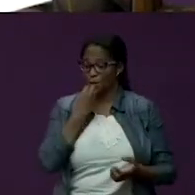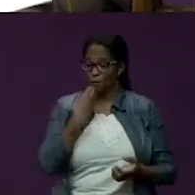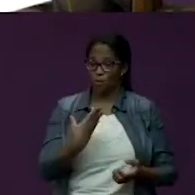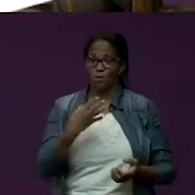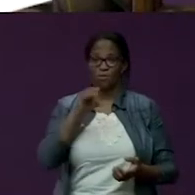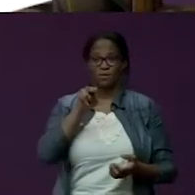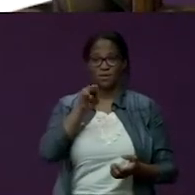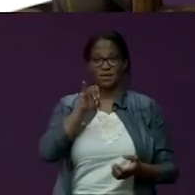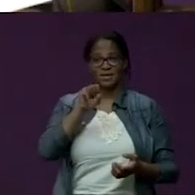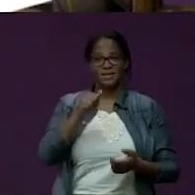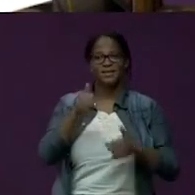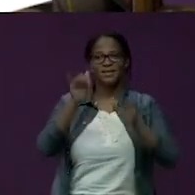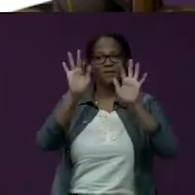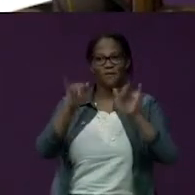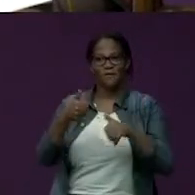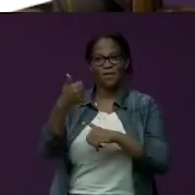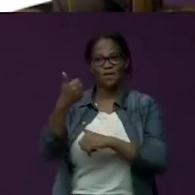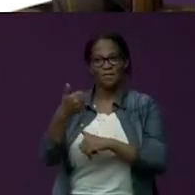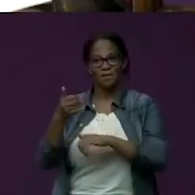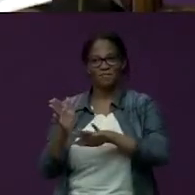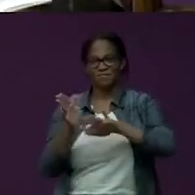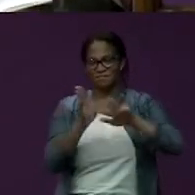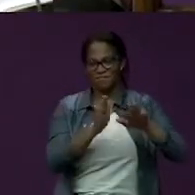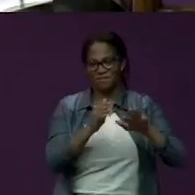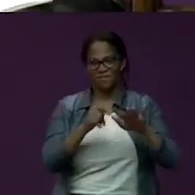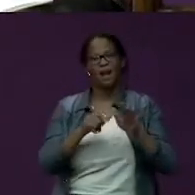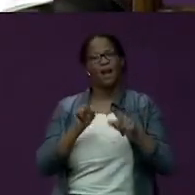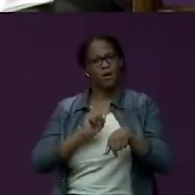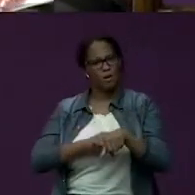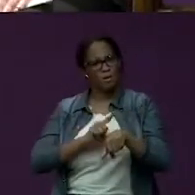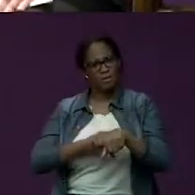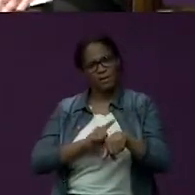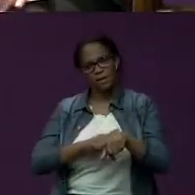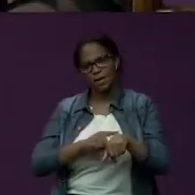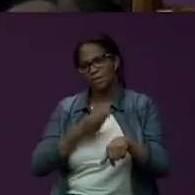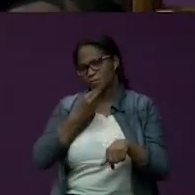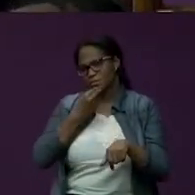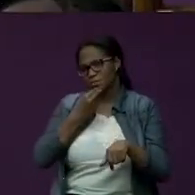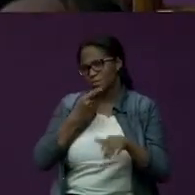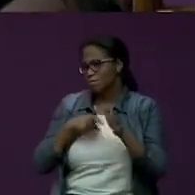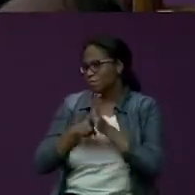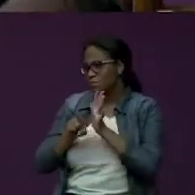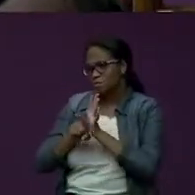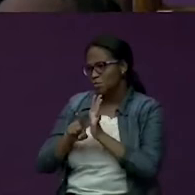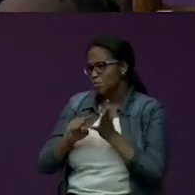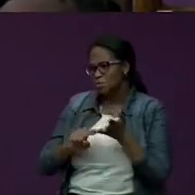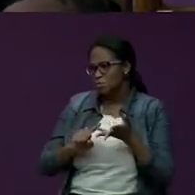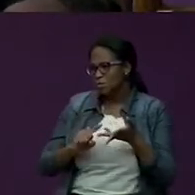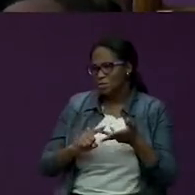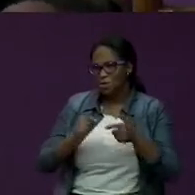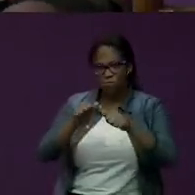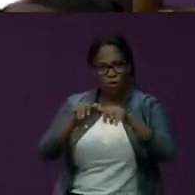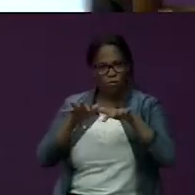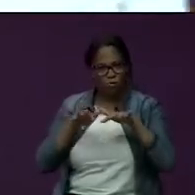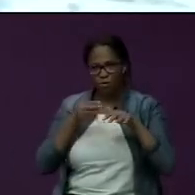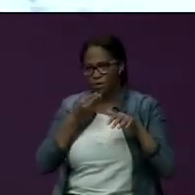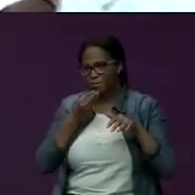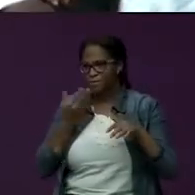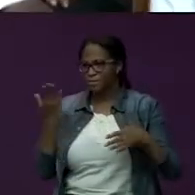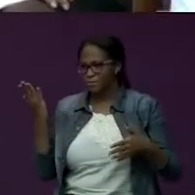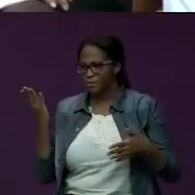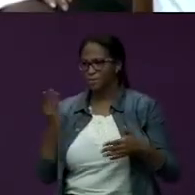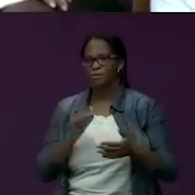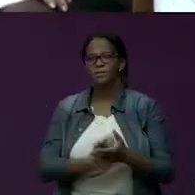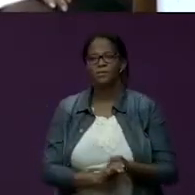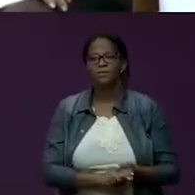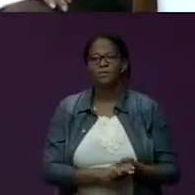terminamos nossa primeira parte e agora a gente tem algum tempo para fazer algumas perguntas do auditório.